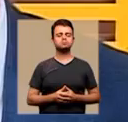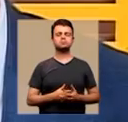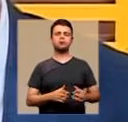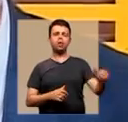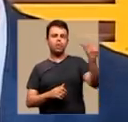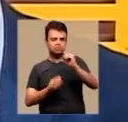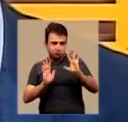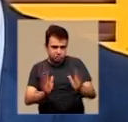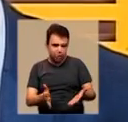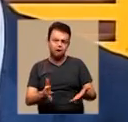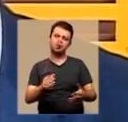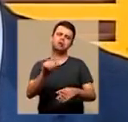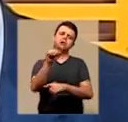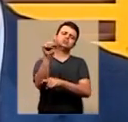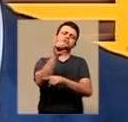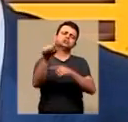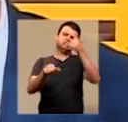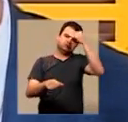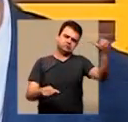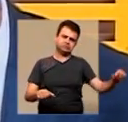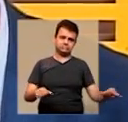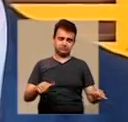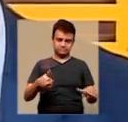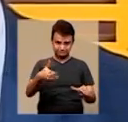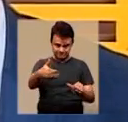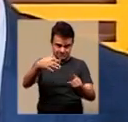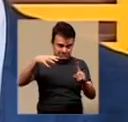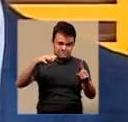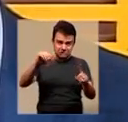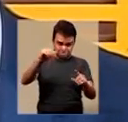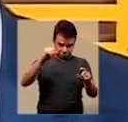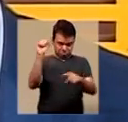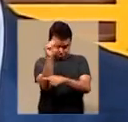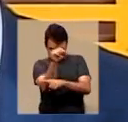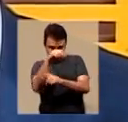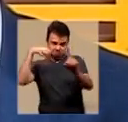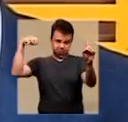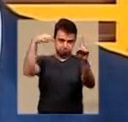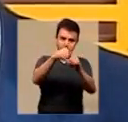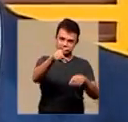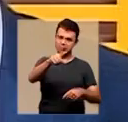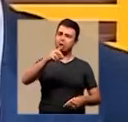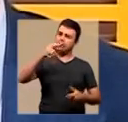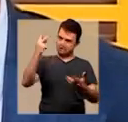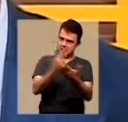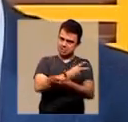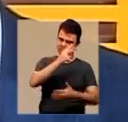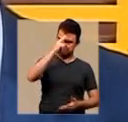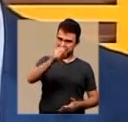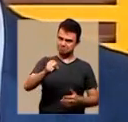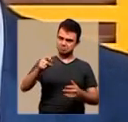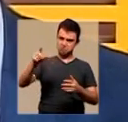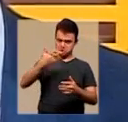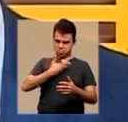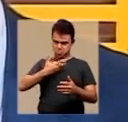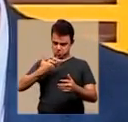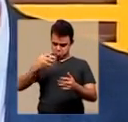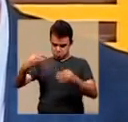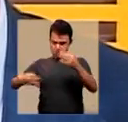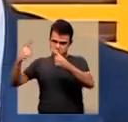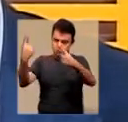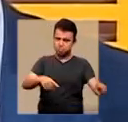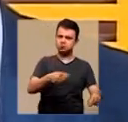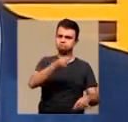dirija, porque se matar alguém, se atropelar alguém, pode responder por crime doloso, ir a júri, ser